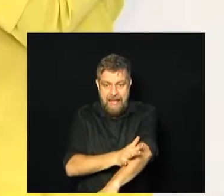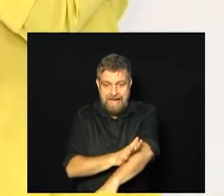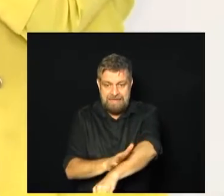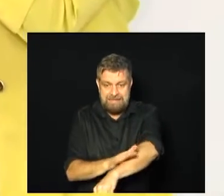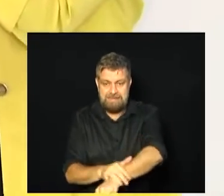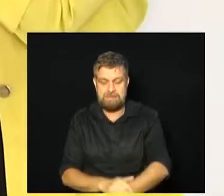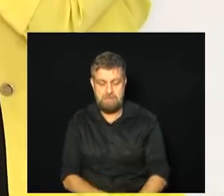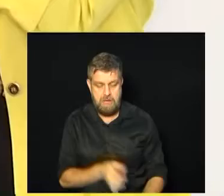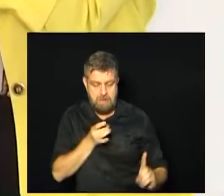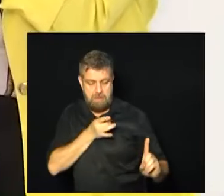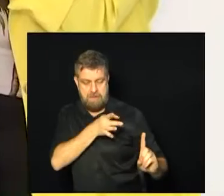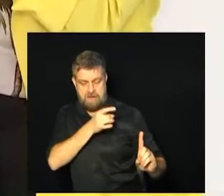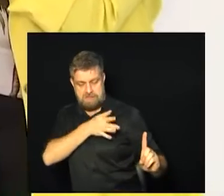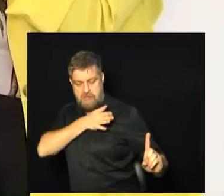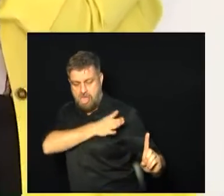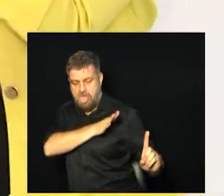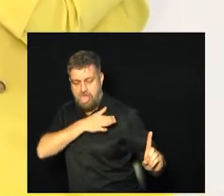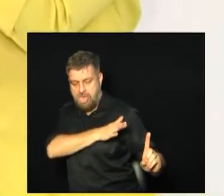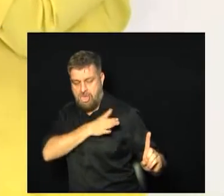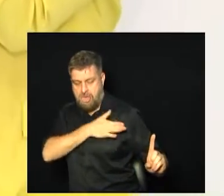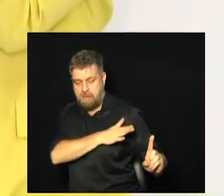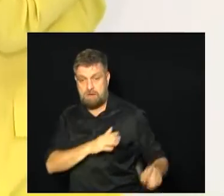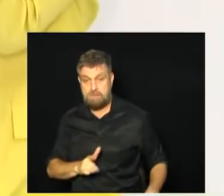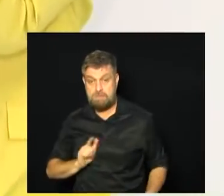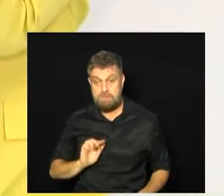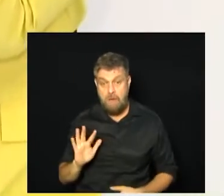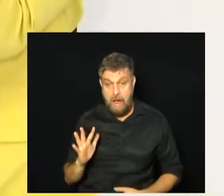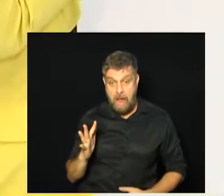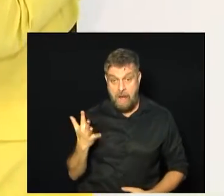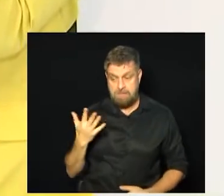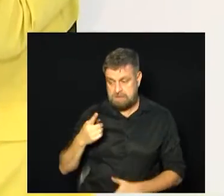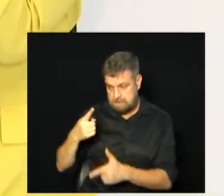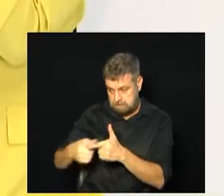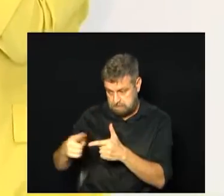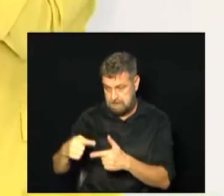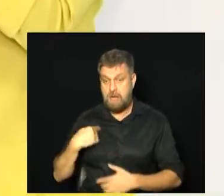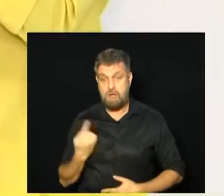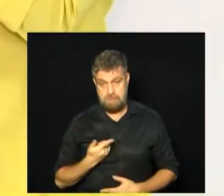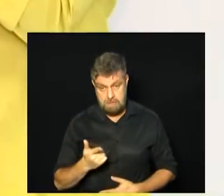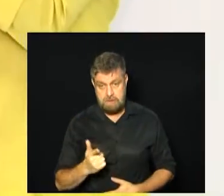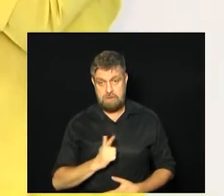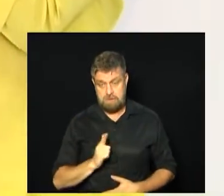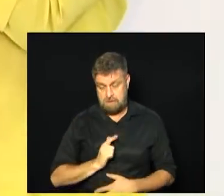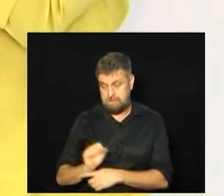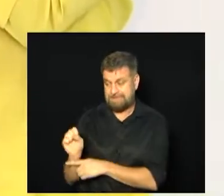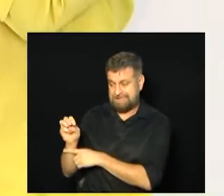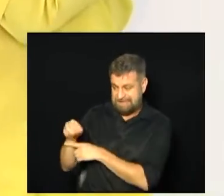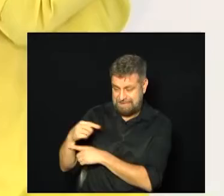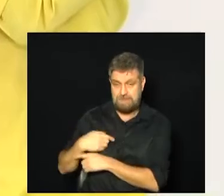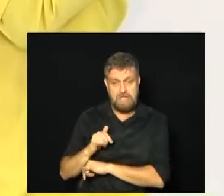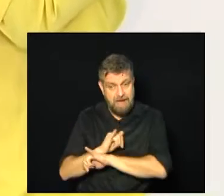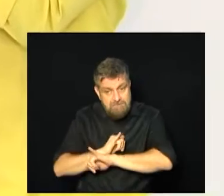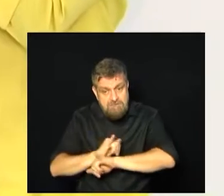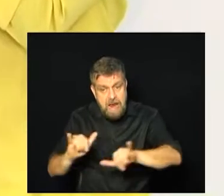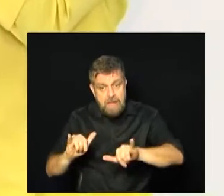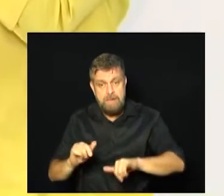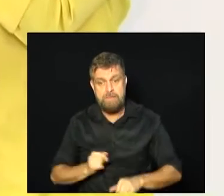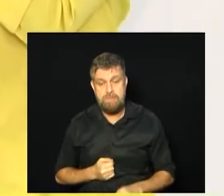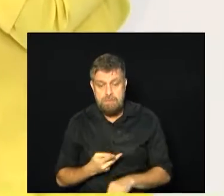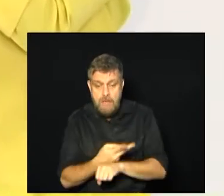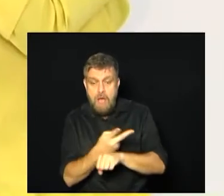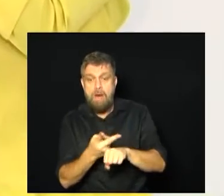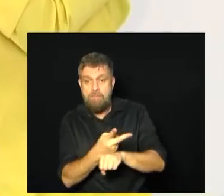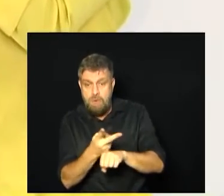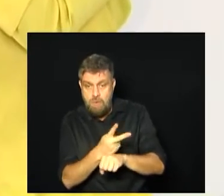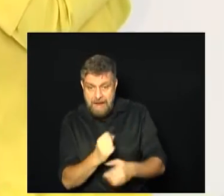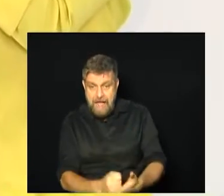e o preconceito. Acontecendo um fato desse, nós temos, como eu tinha mencionado anteriormente, que procurar